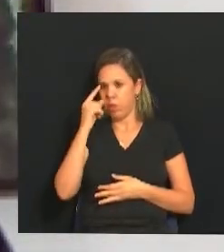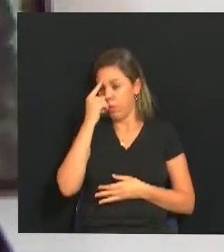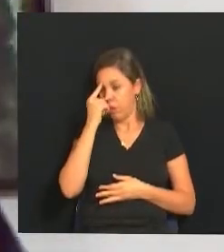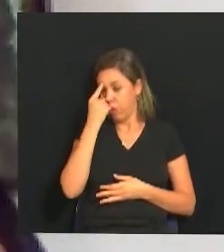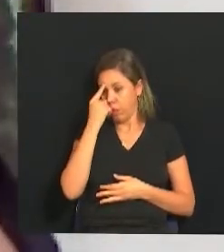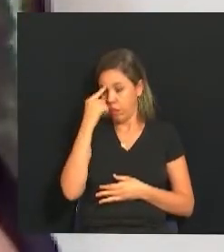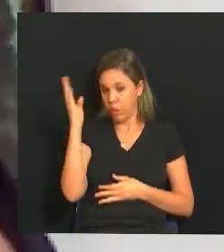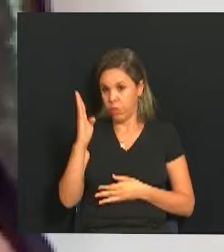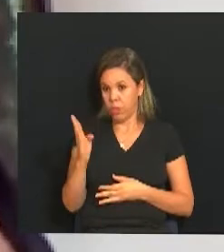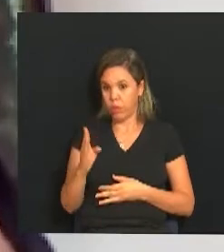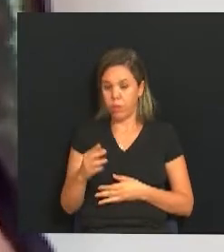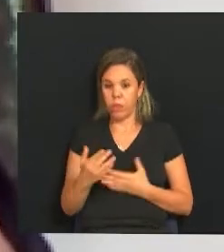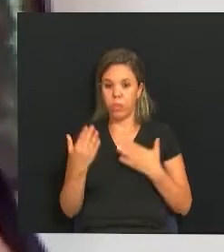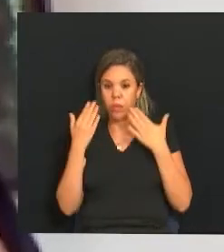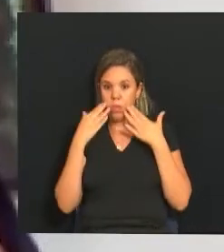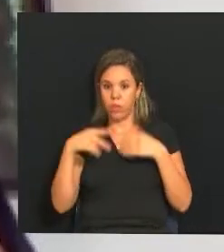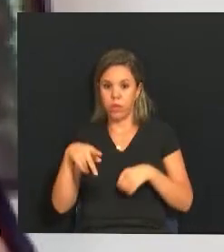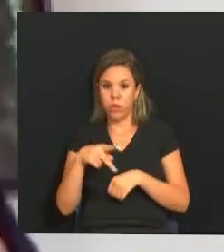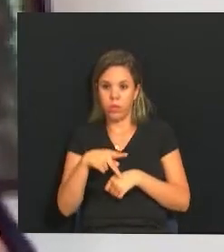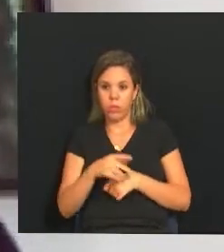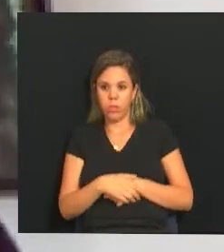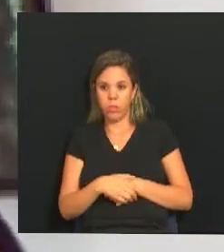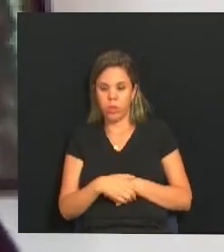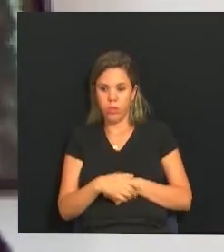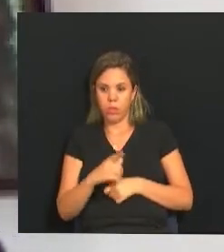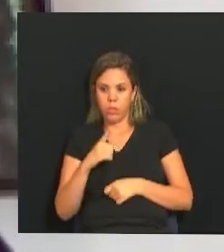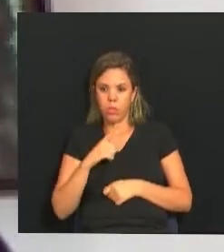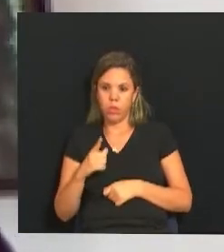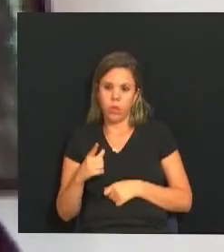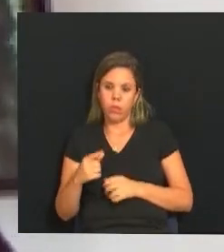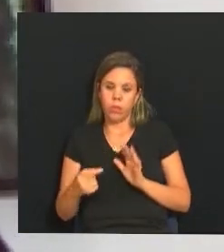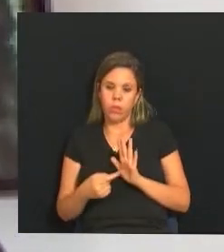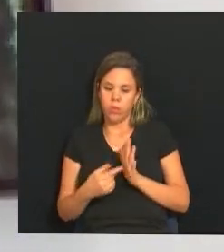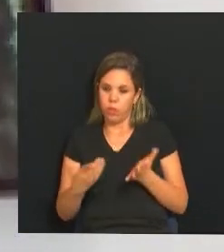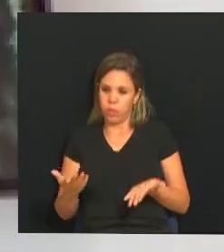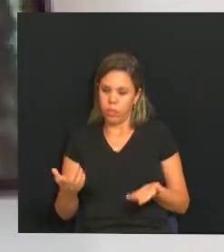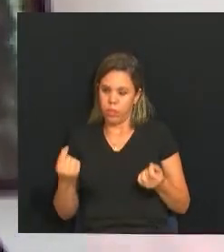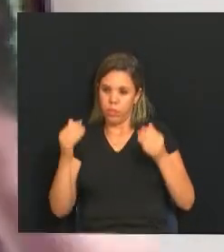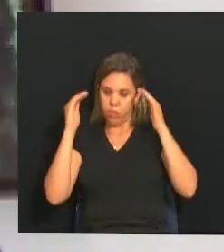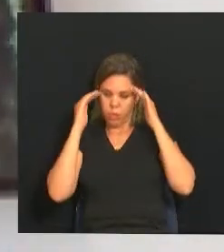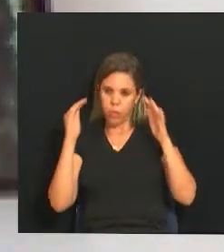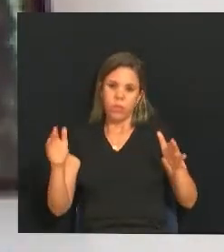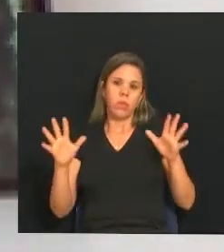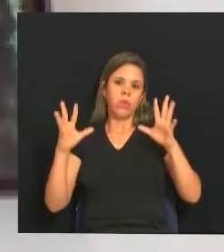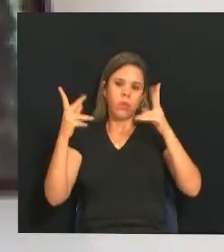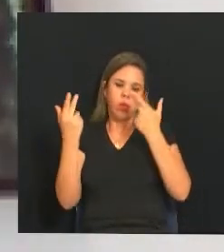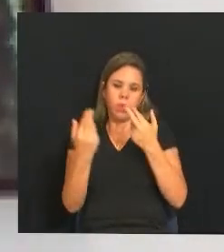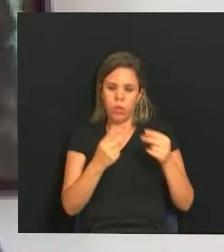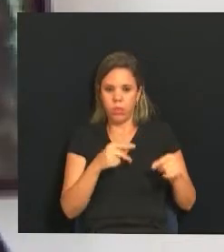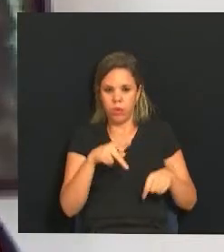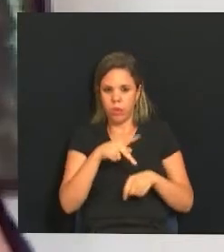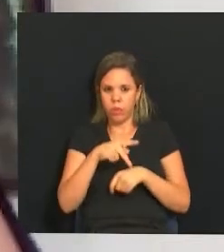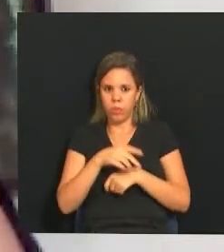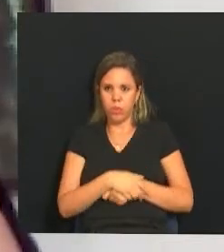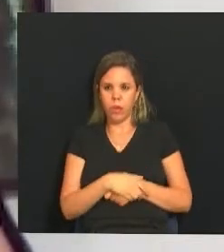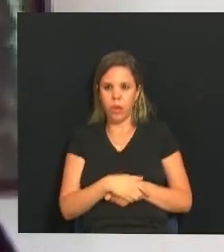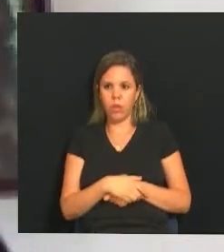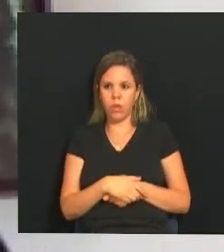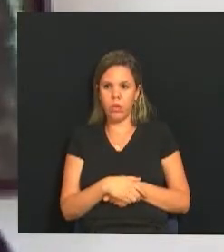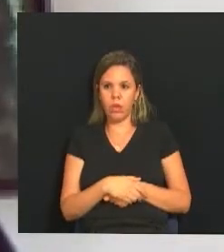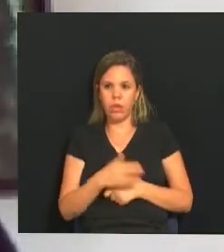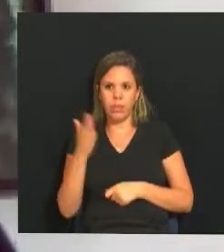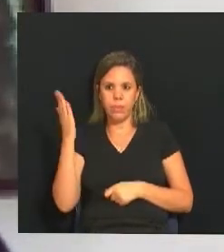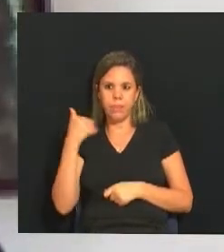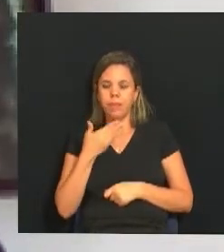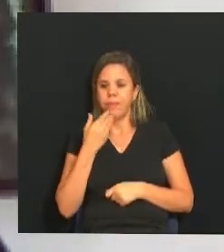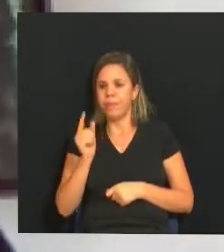Brasil realmente está à frente desses países, mas que a gente tem uma lição de casa para fazer, a gente tem, como todos os outros países. E a gente sabe